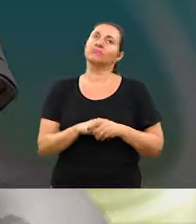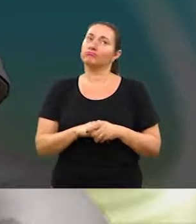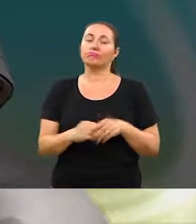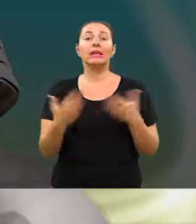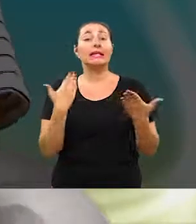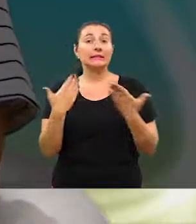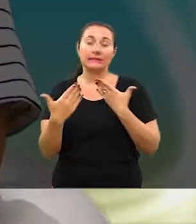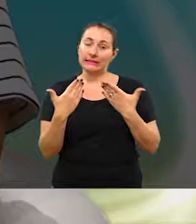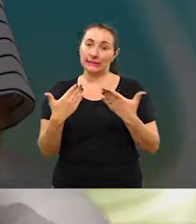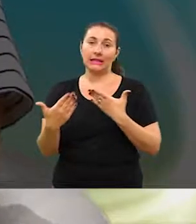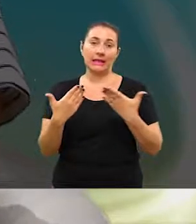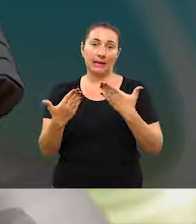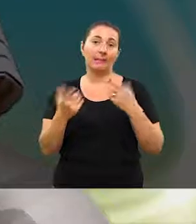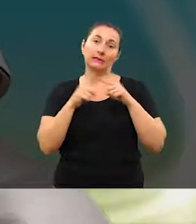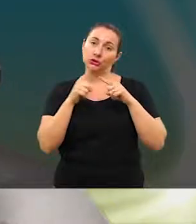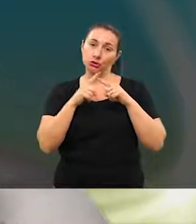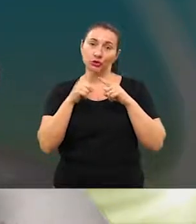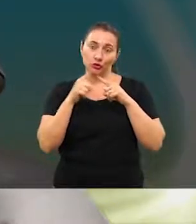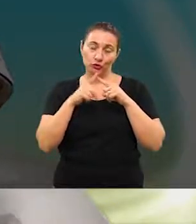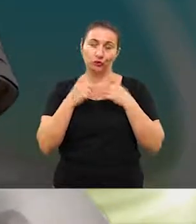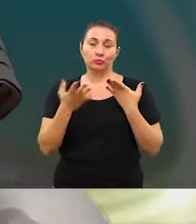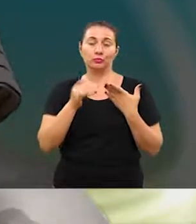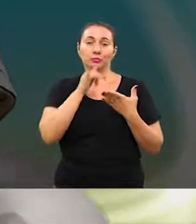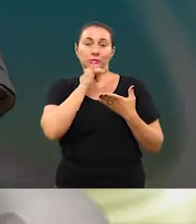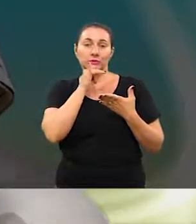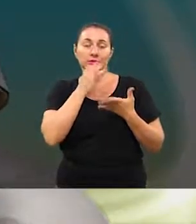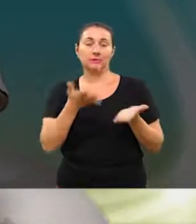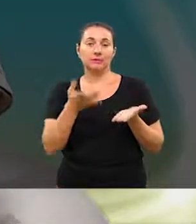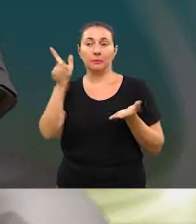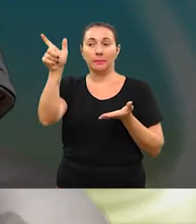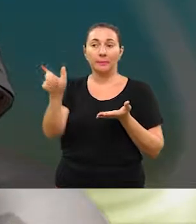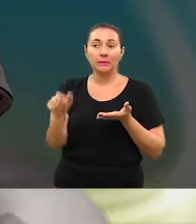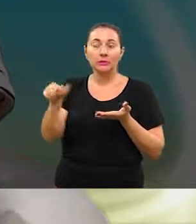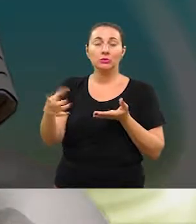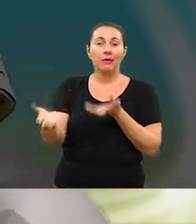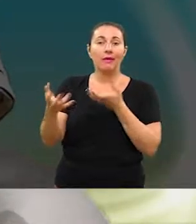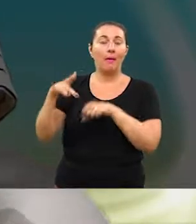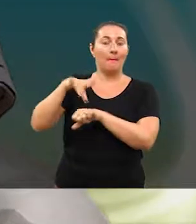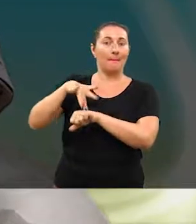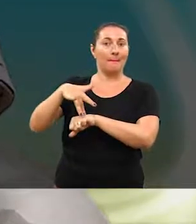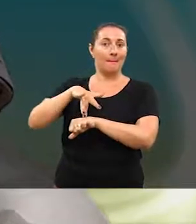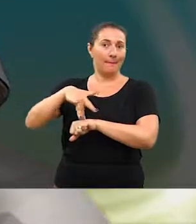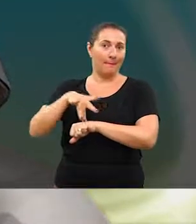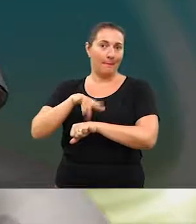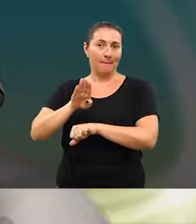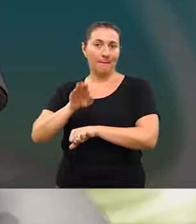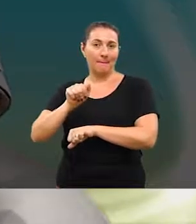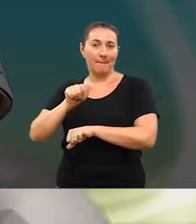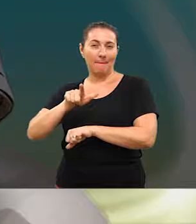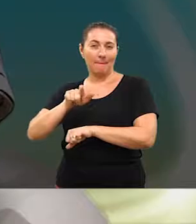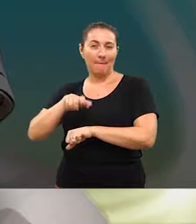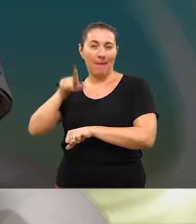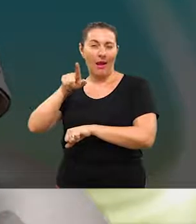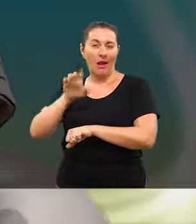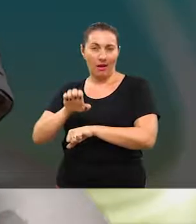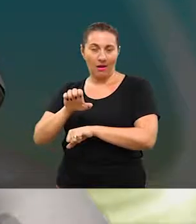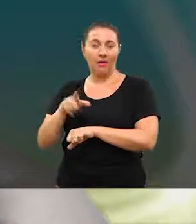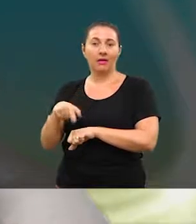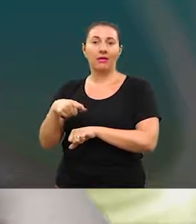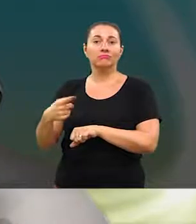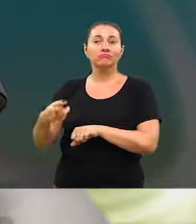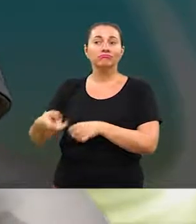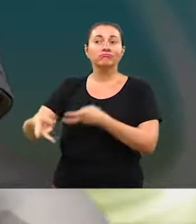vai depender um pouquinho de qual linha a pessoa escolhe, né? Então, por exemplo, assim, se uma pessoa resolve praticar balé clássico, ela vai ter, vai